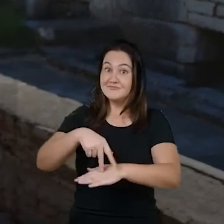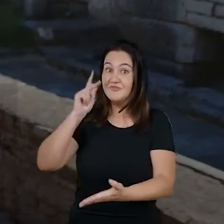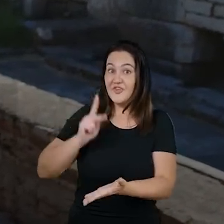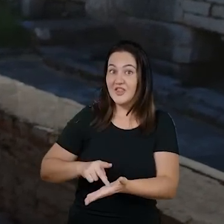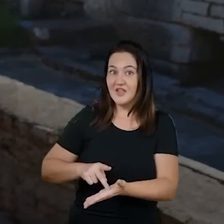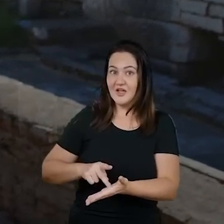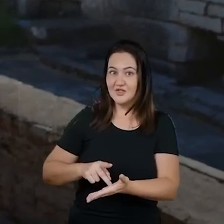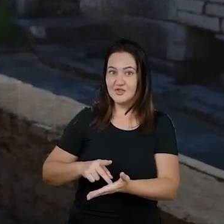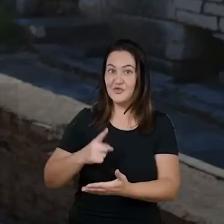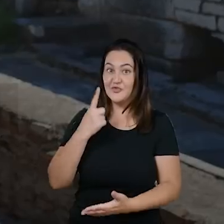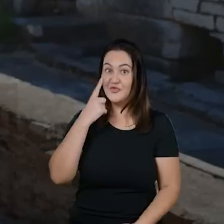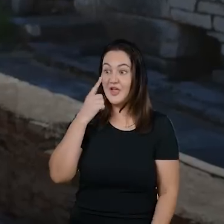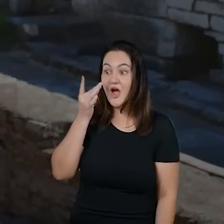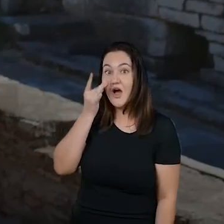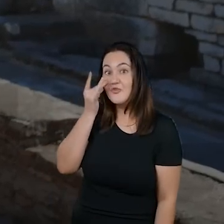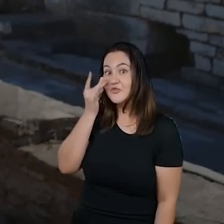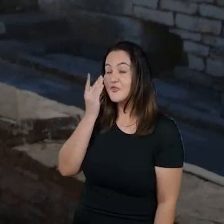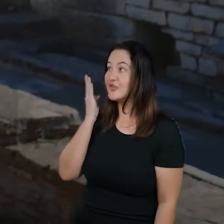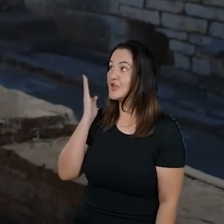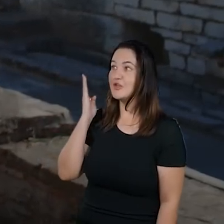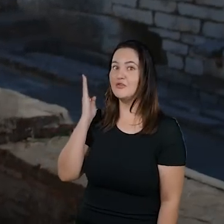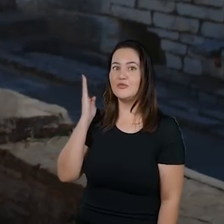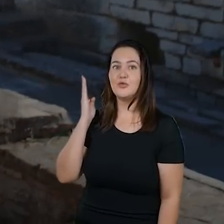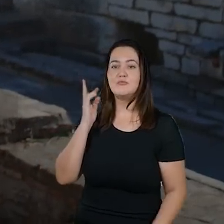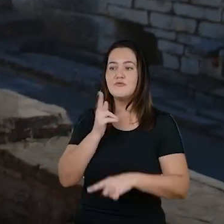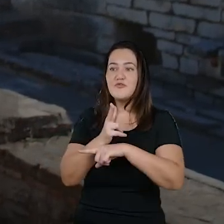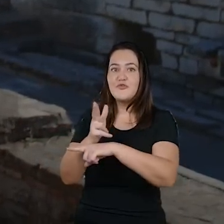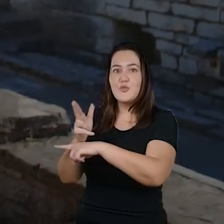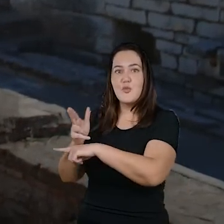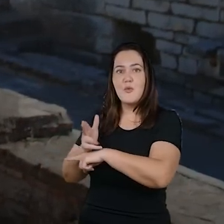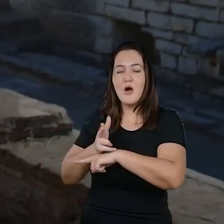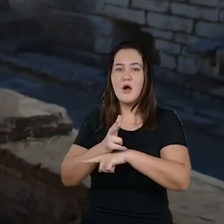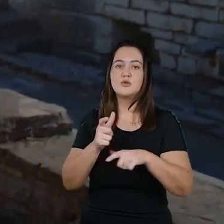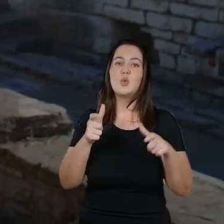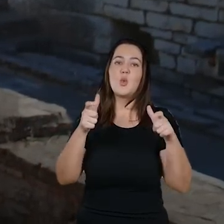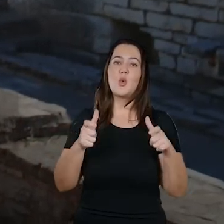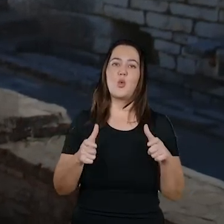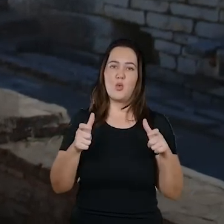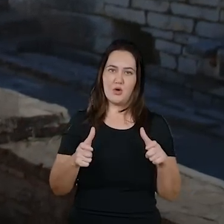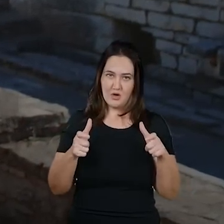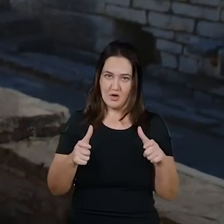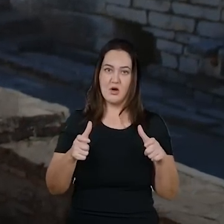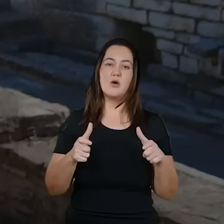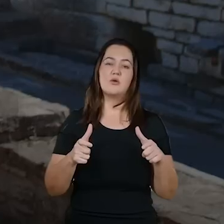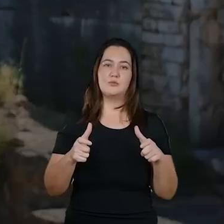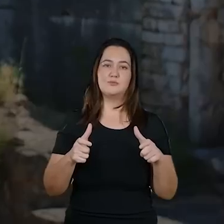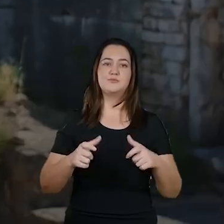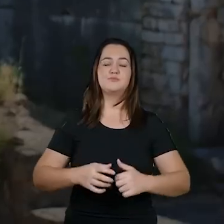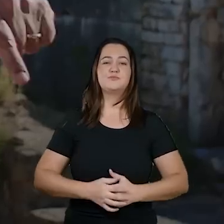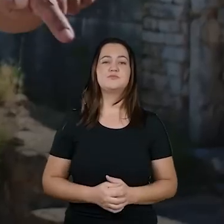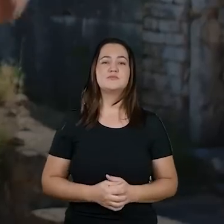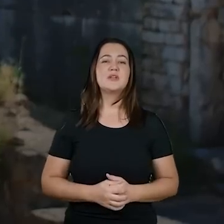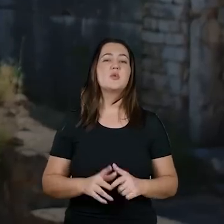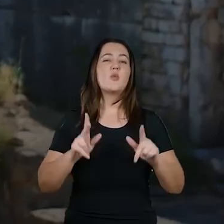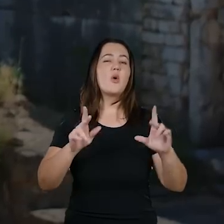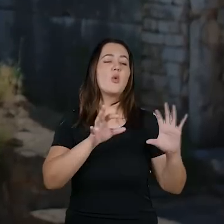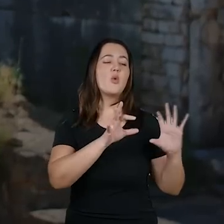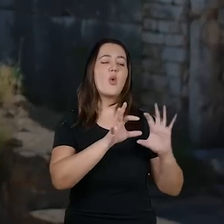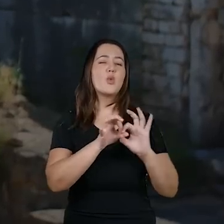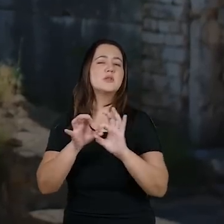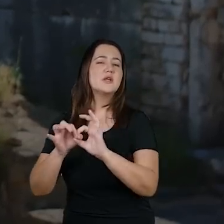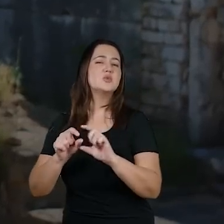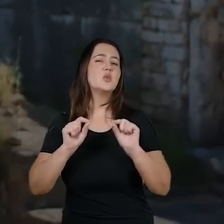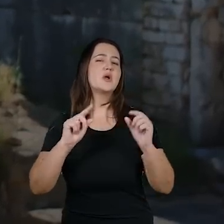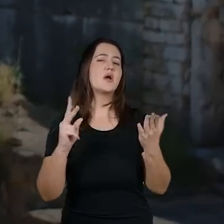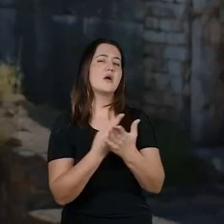Você está vendo ao vivo e a cores aquilo que eu vou colocar como um framework, como um contexto